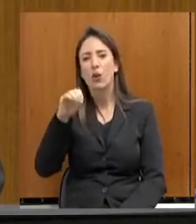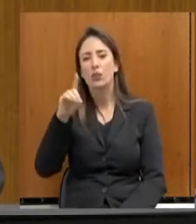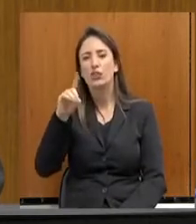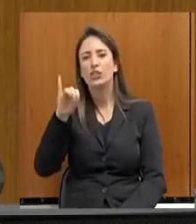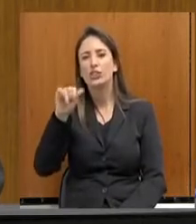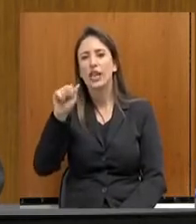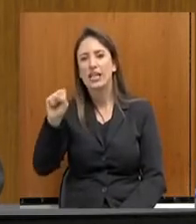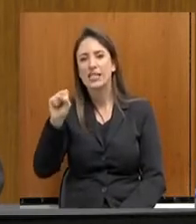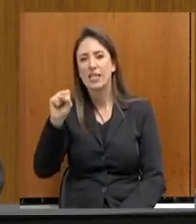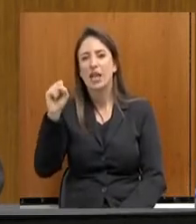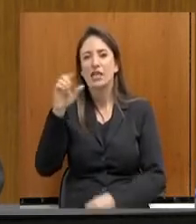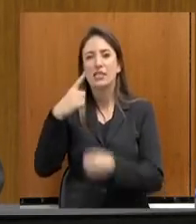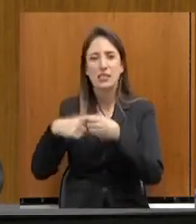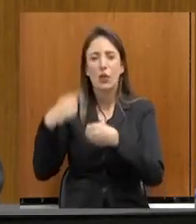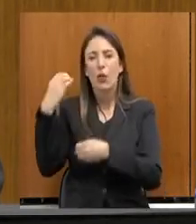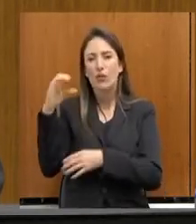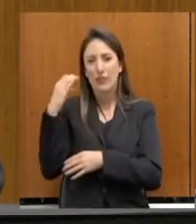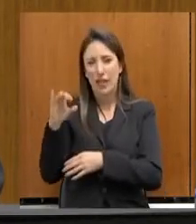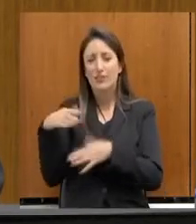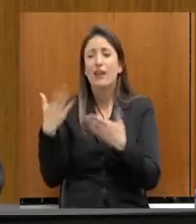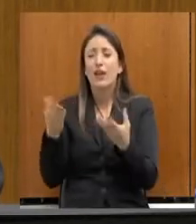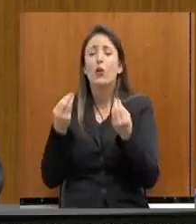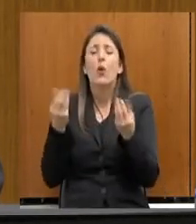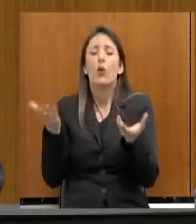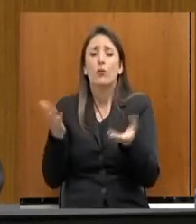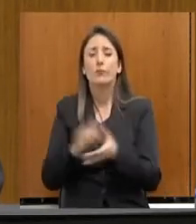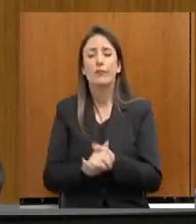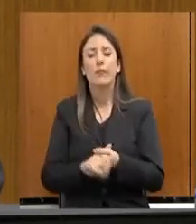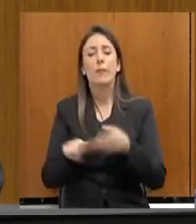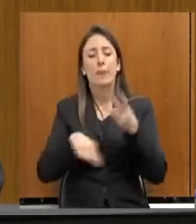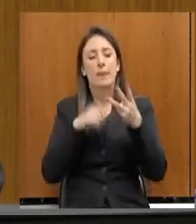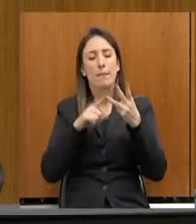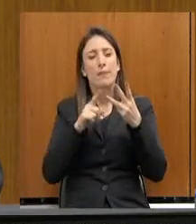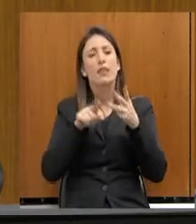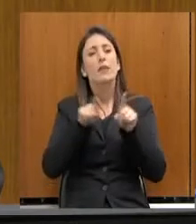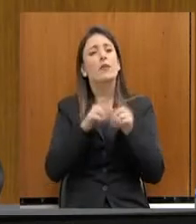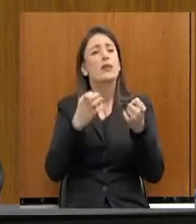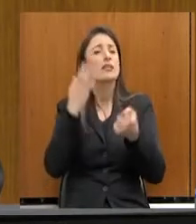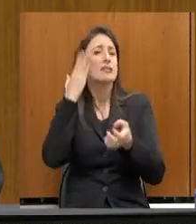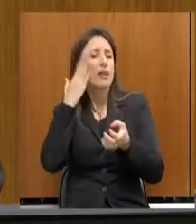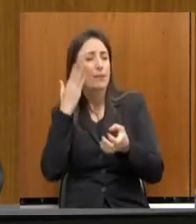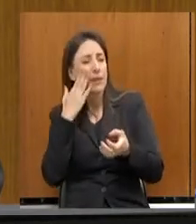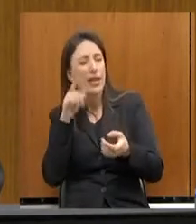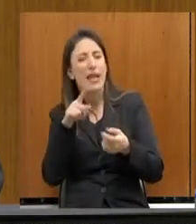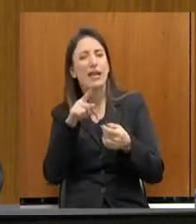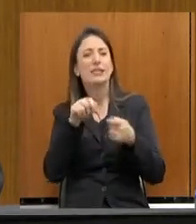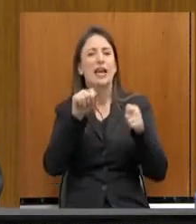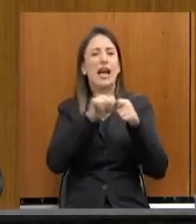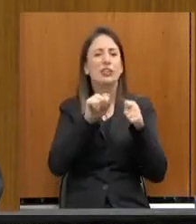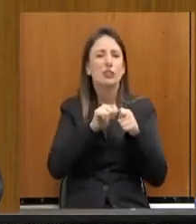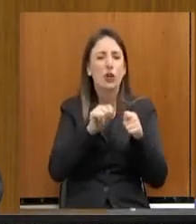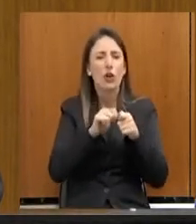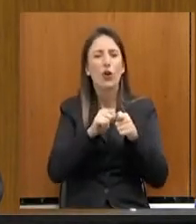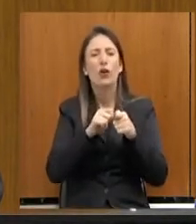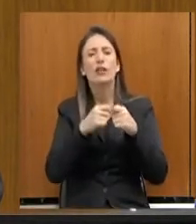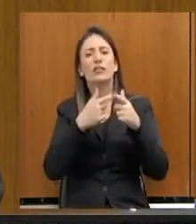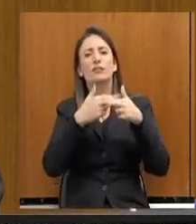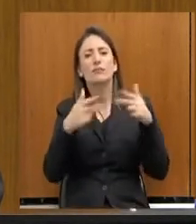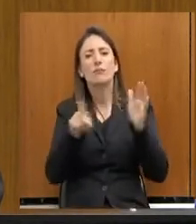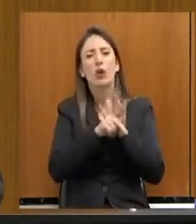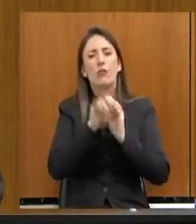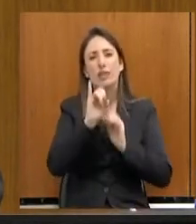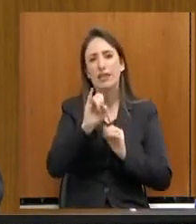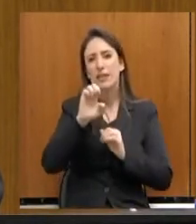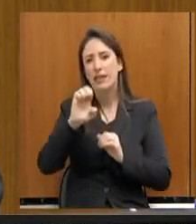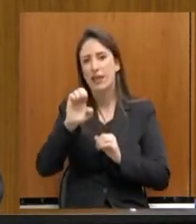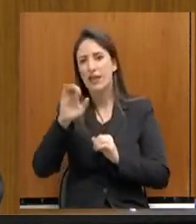eu queria saber também Como andam as ações do IFF referentes ao formato Florestal